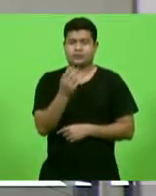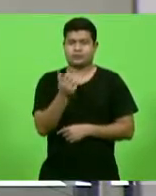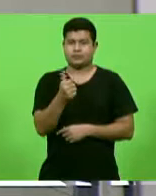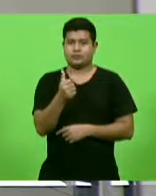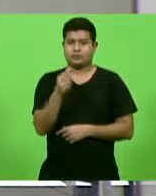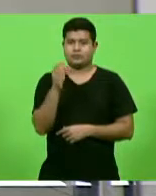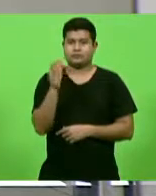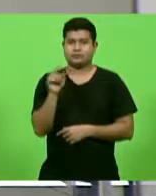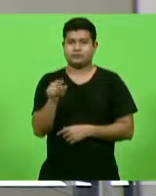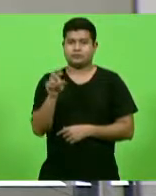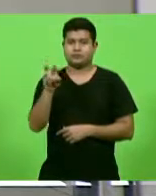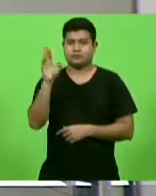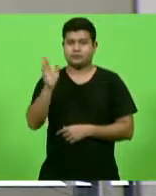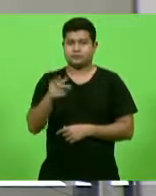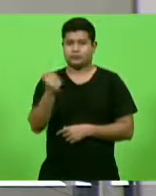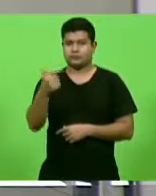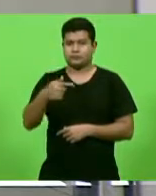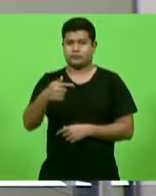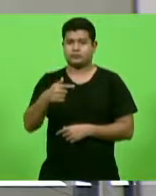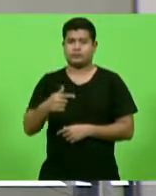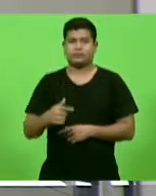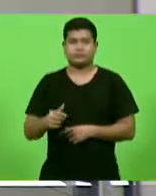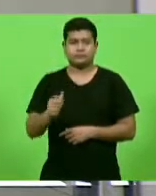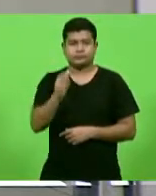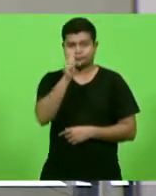411.5/2017, autor deputado João Amin. Projeto de Lei